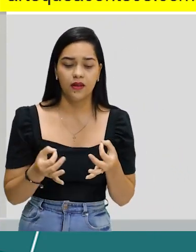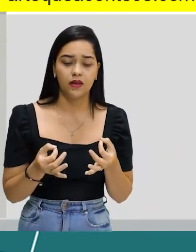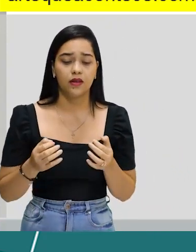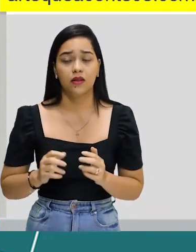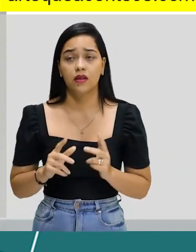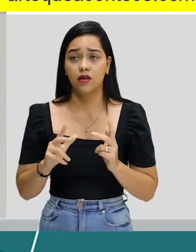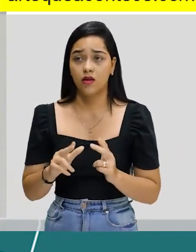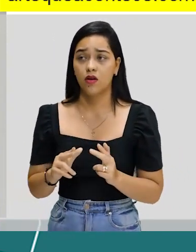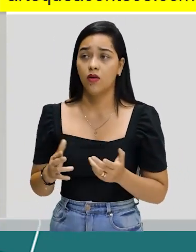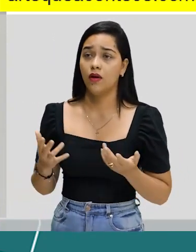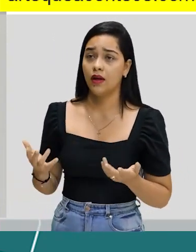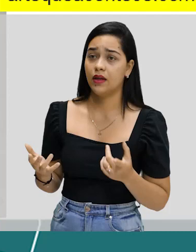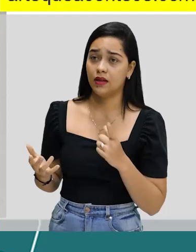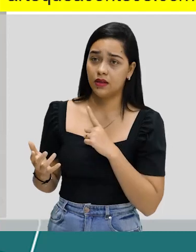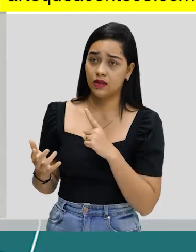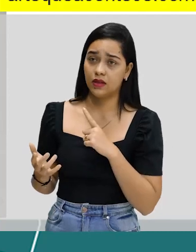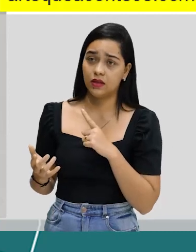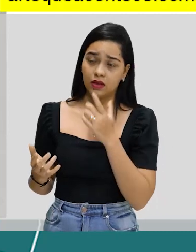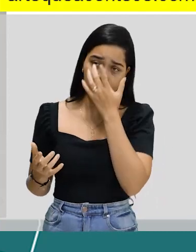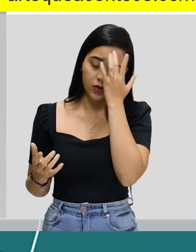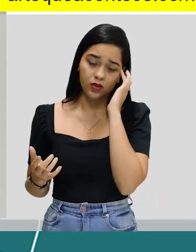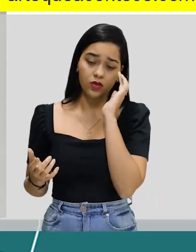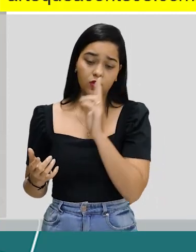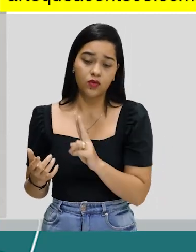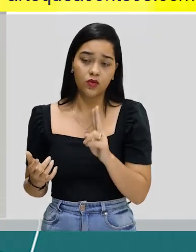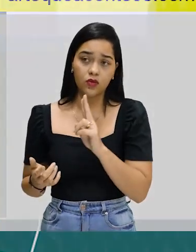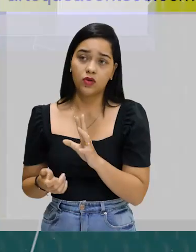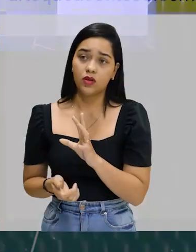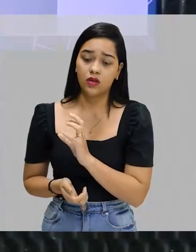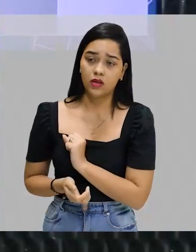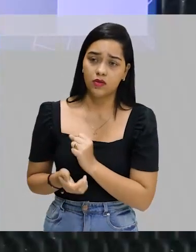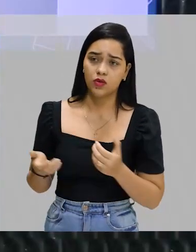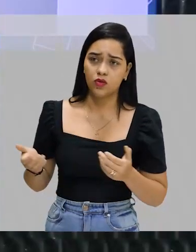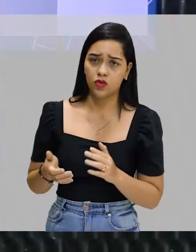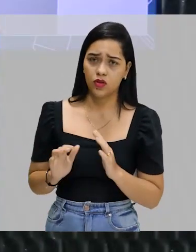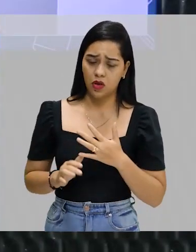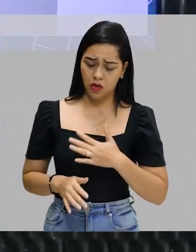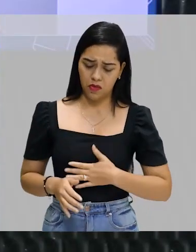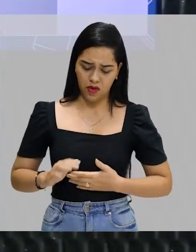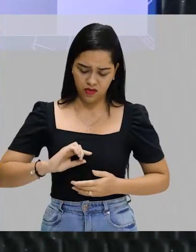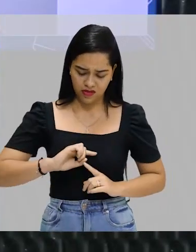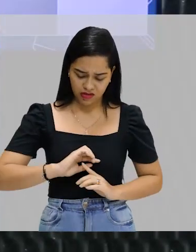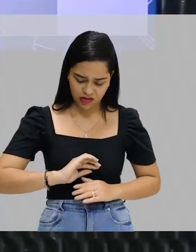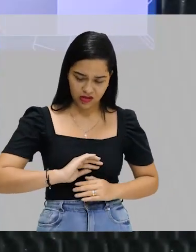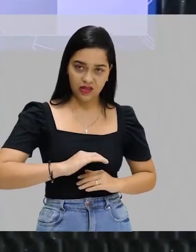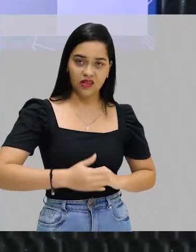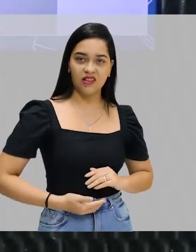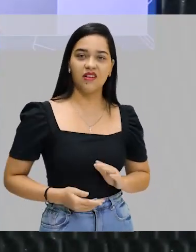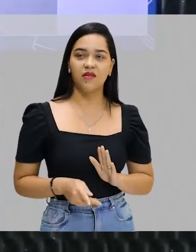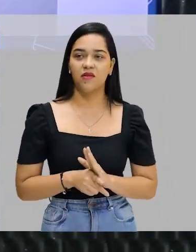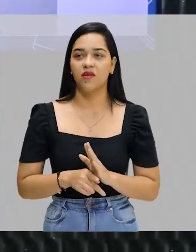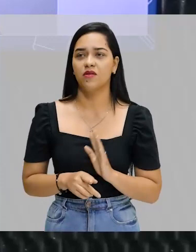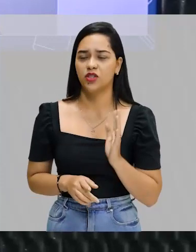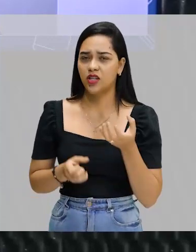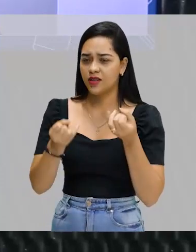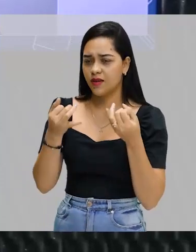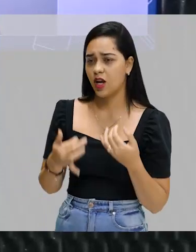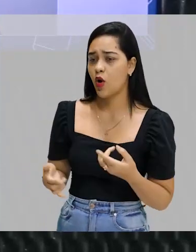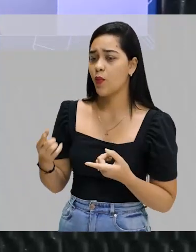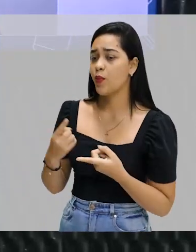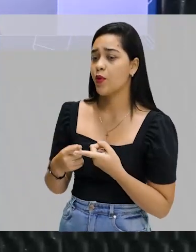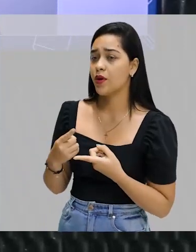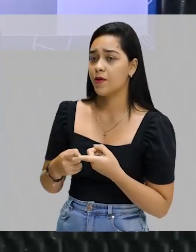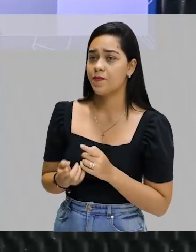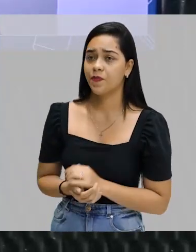menos o padrão de beleza que muitos homens, muitos garotos adotam no dia de hoje. Não é bem o meu, né? O meu está mais para o renascentista. Já explicar para vocês por